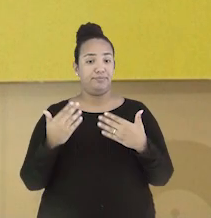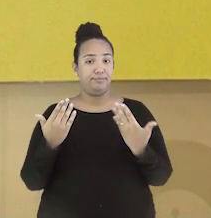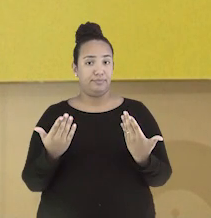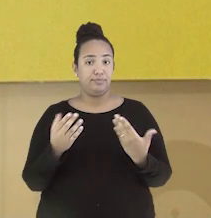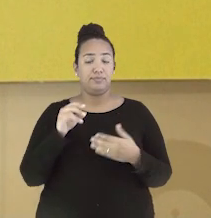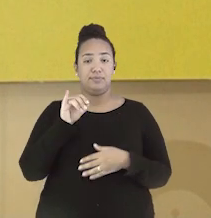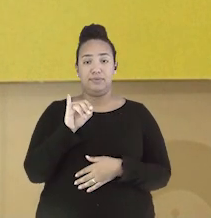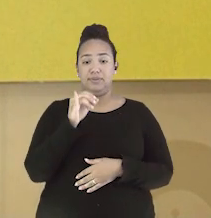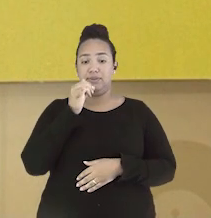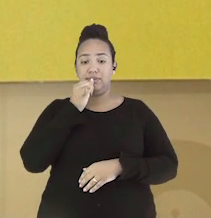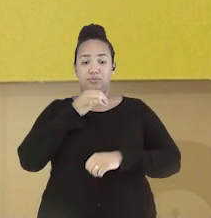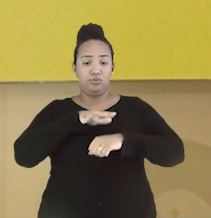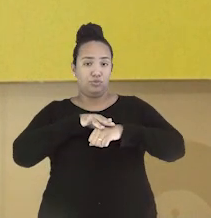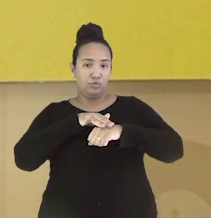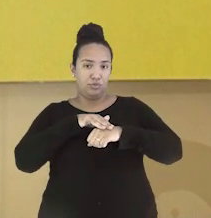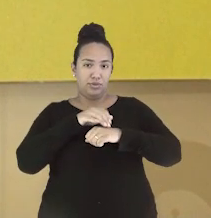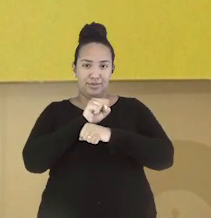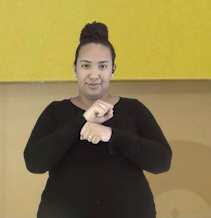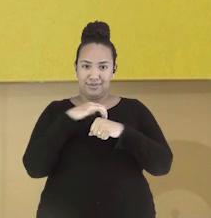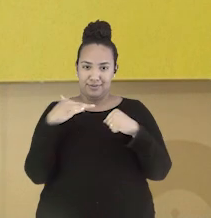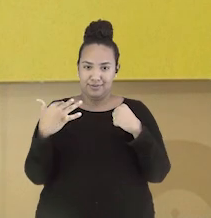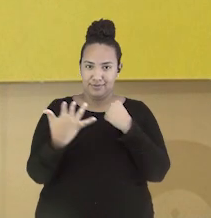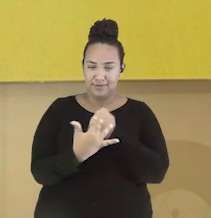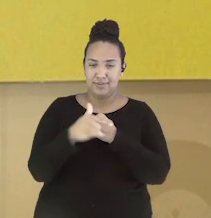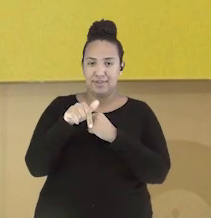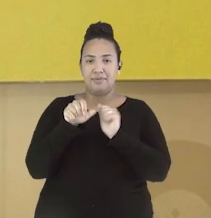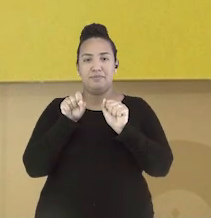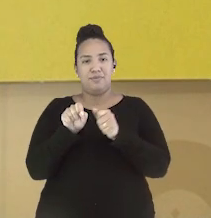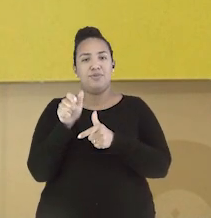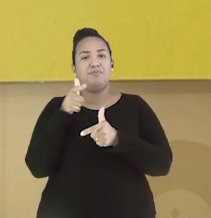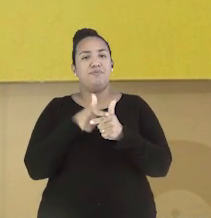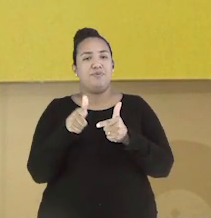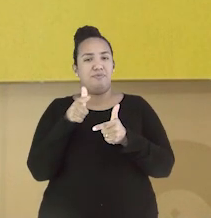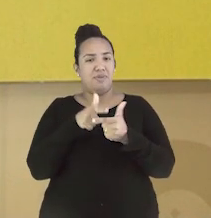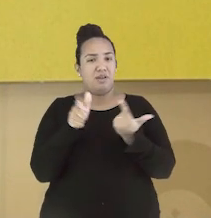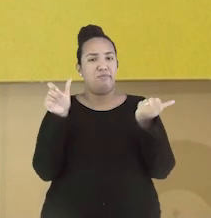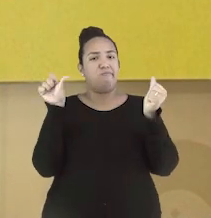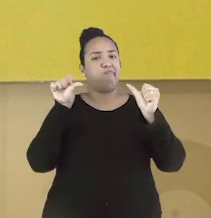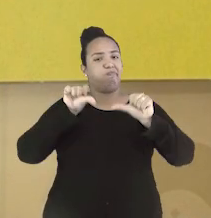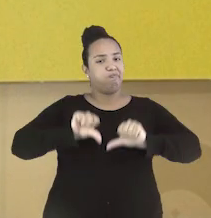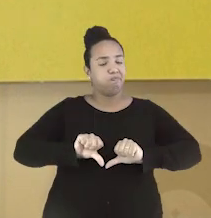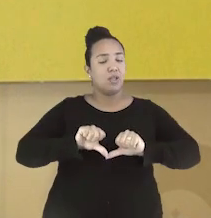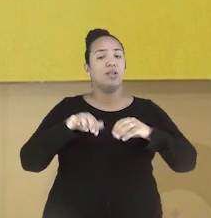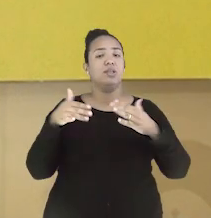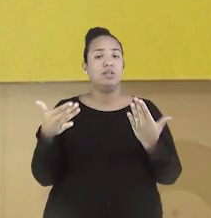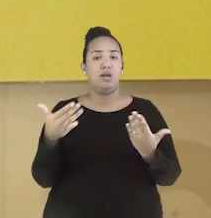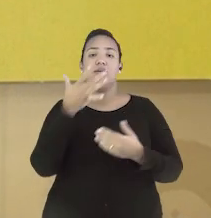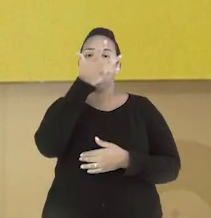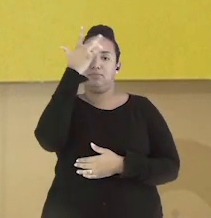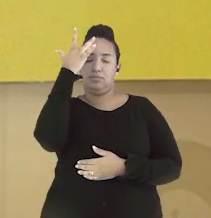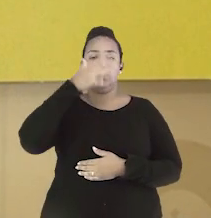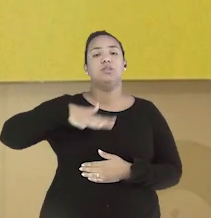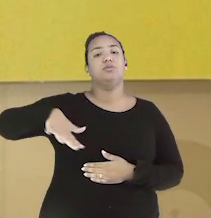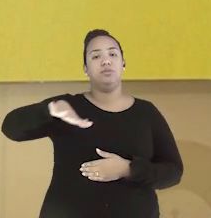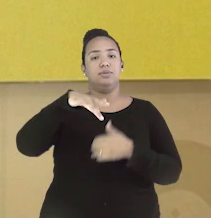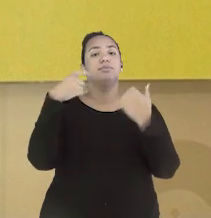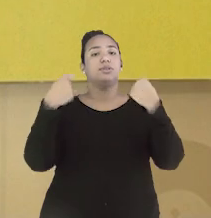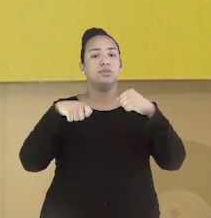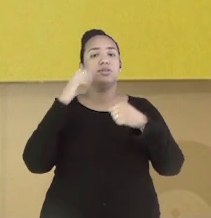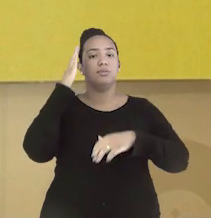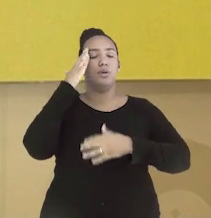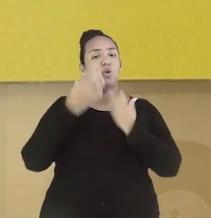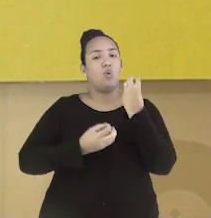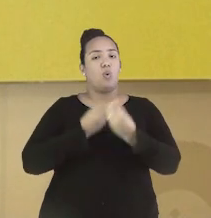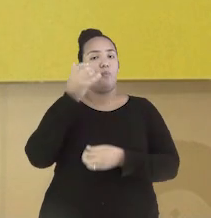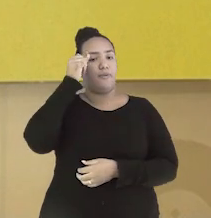Quando se trata de uma doença como a Covid-19, que pode gerar danos tão graves, é importante que todos entendam como